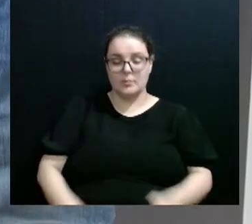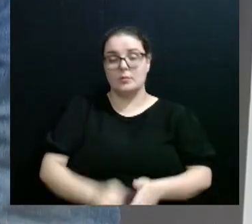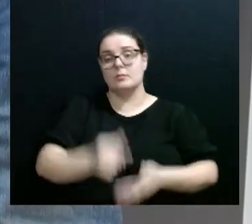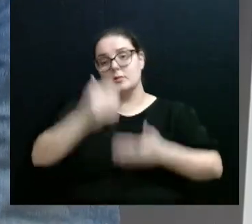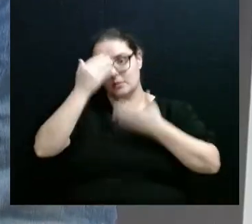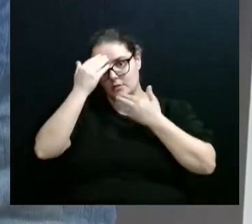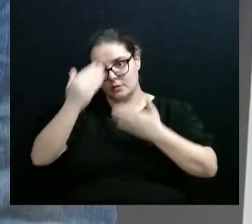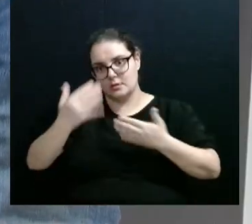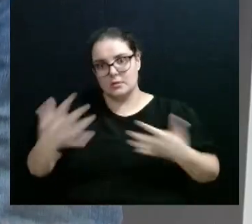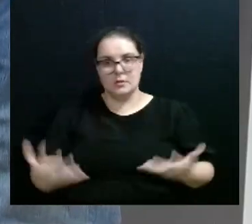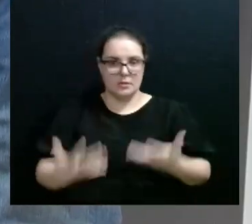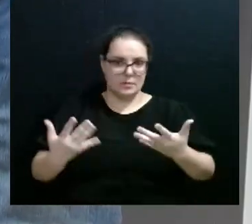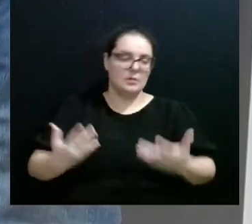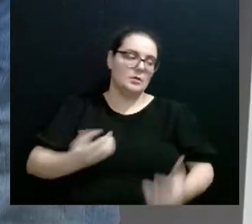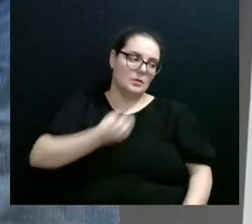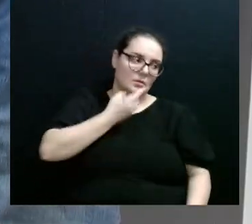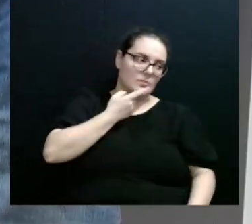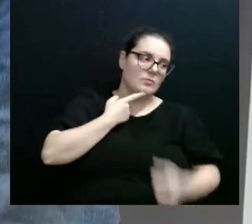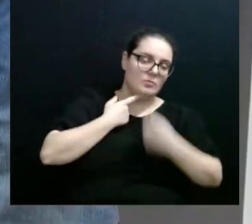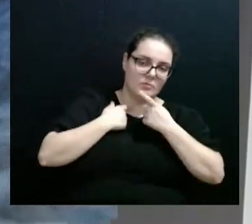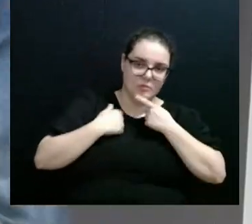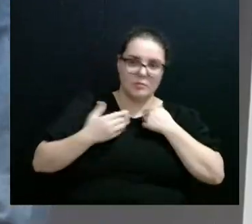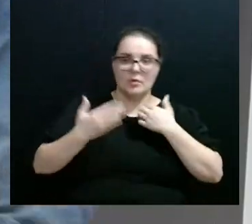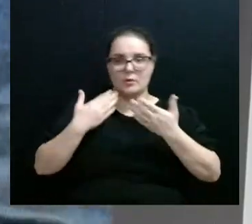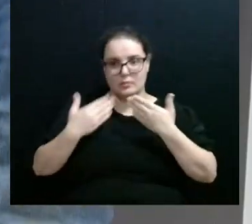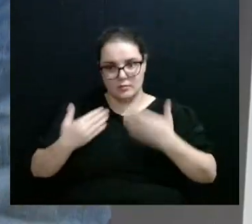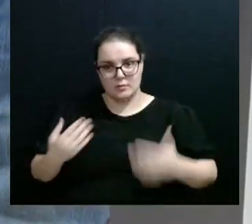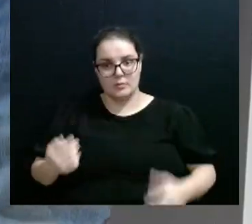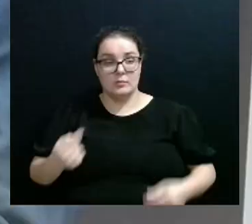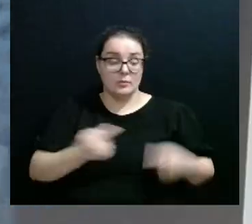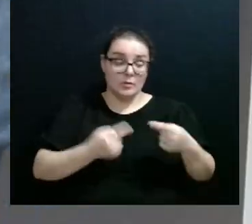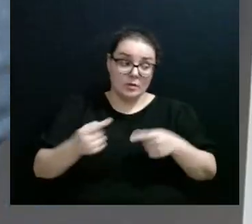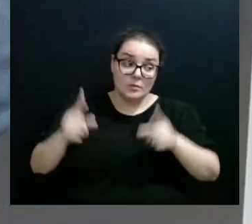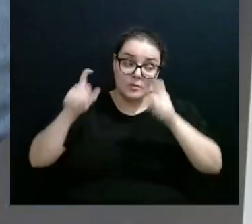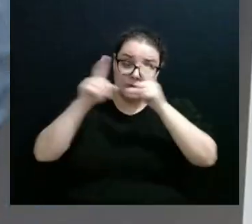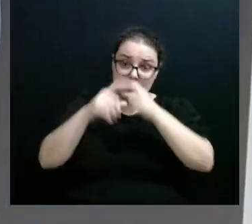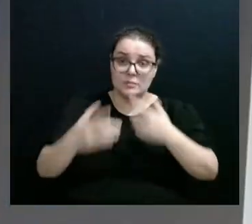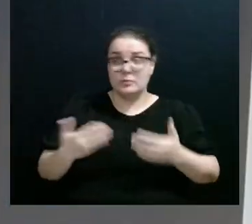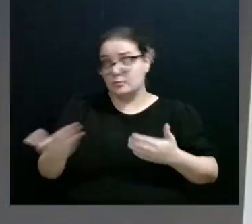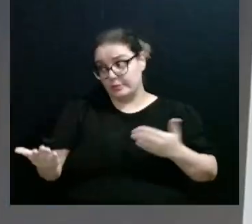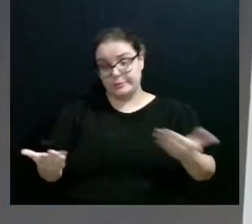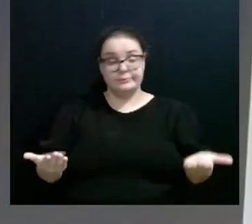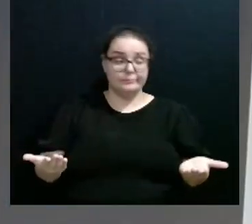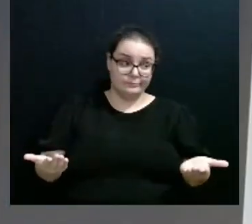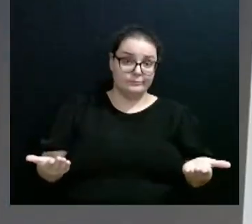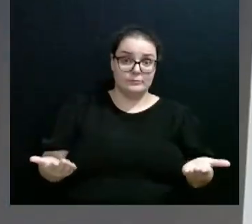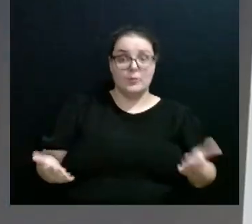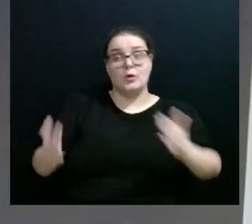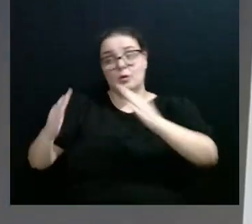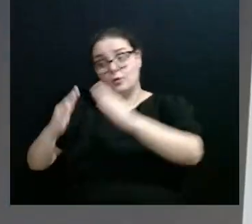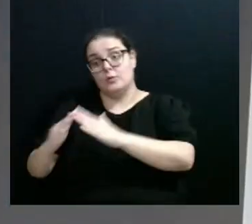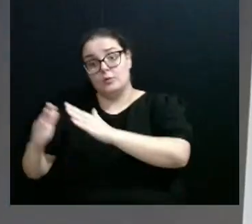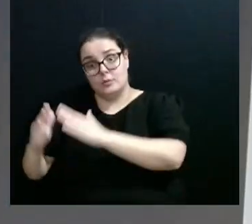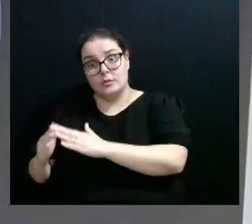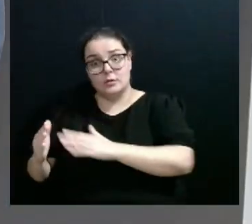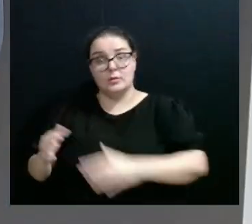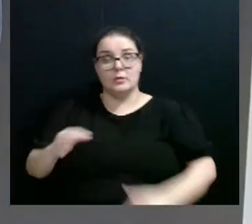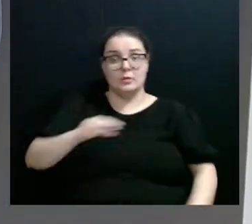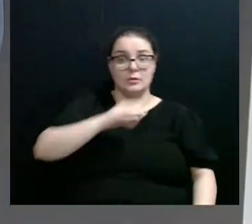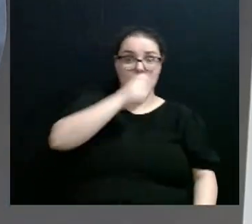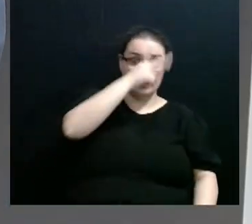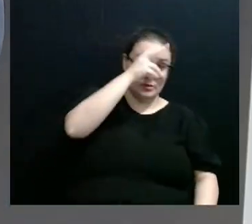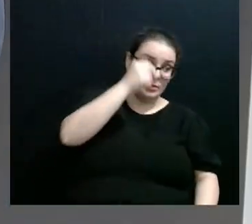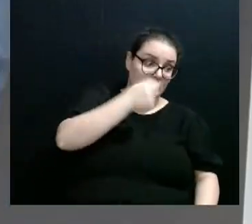aqui para a gente conversar um assunto extremamente polêmico, porque tem os dois lados, né? Vocês estão do lado do prefeito que eu falo não, do